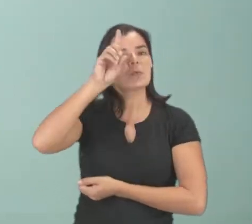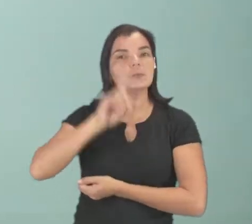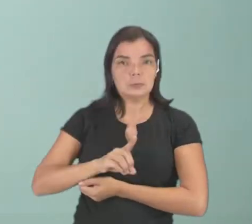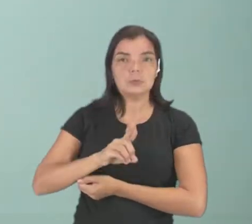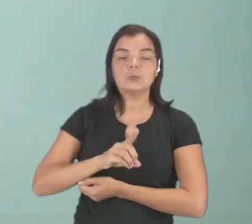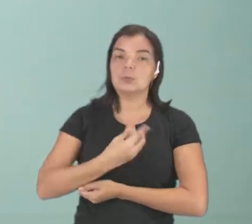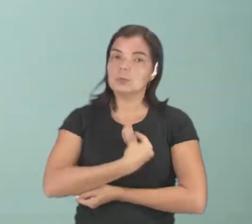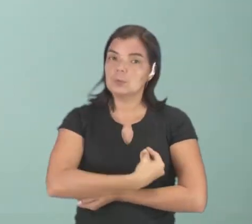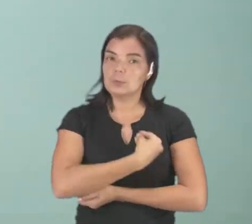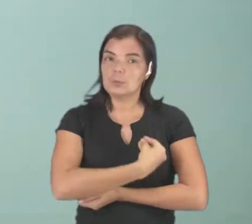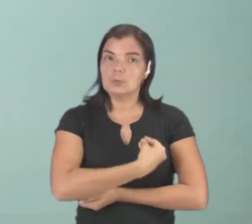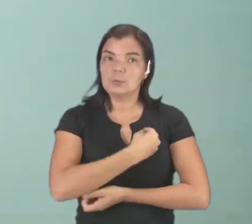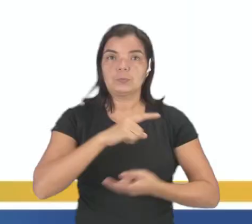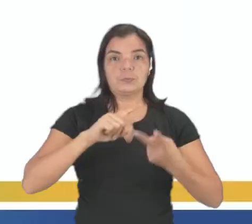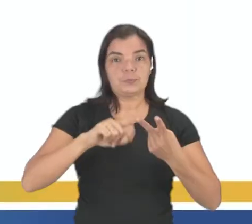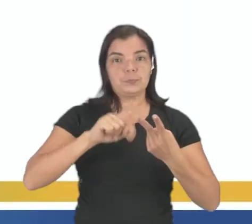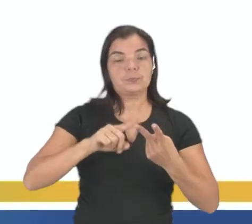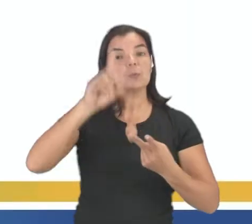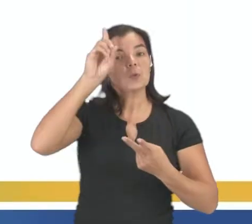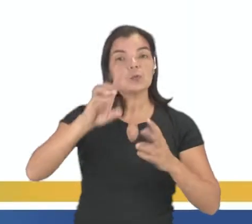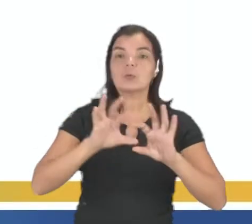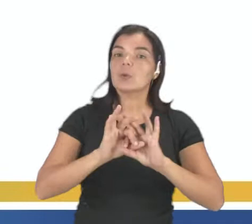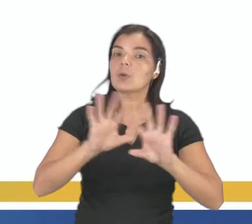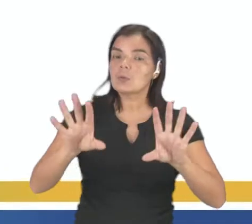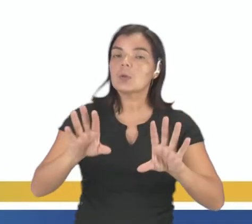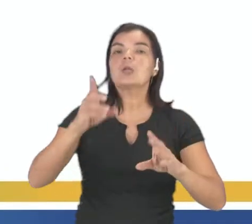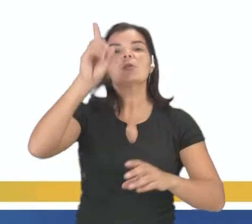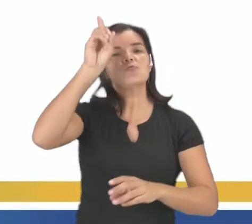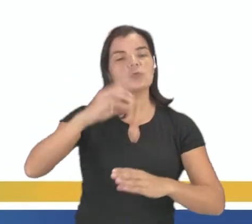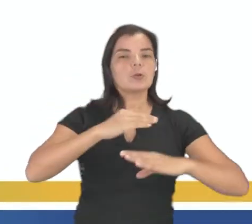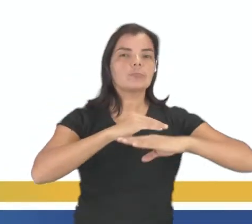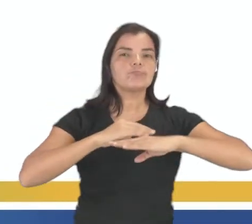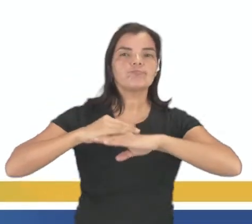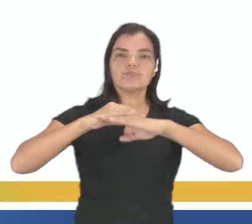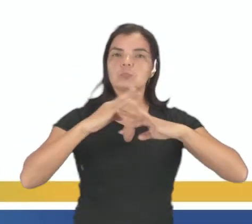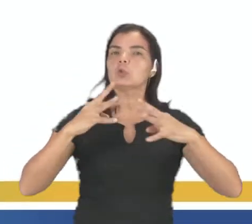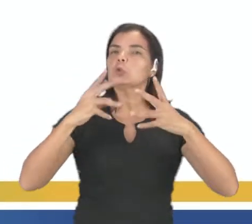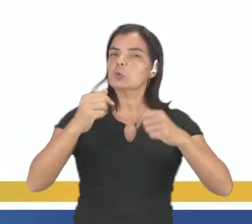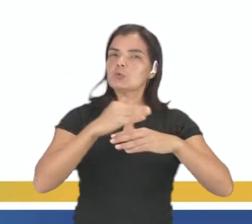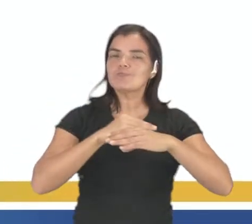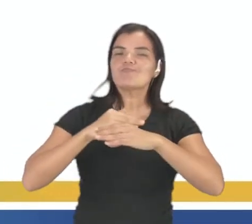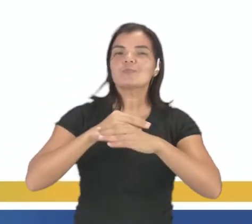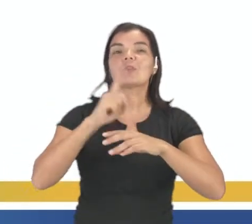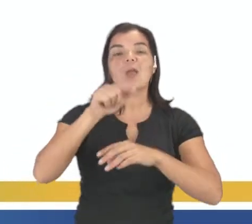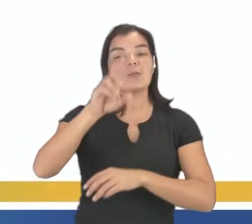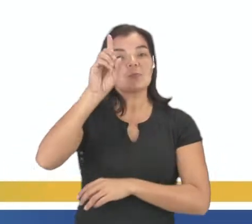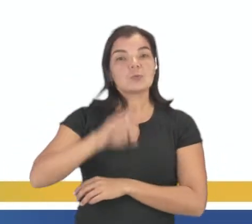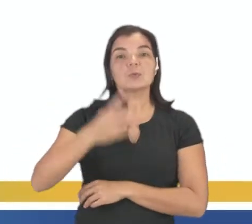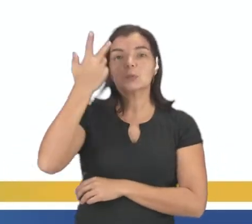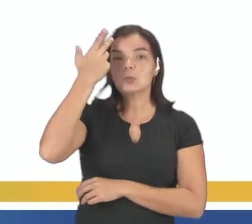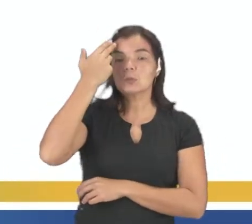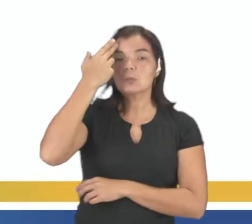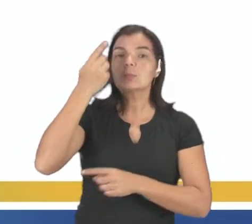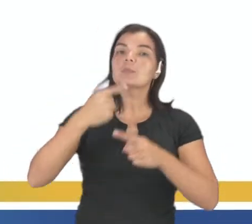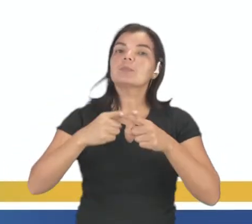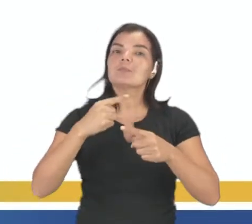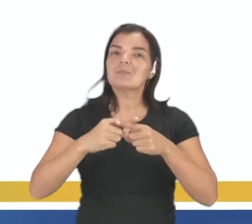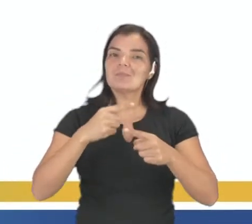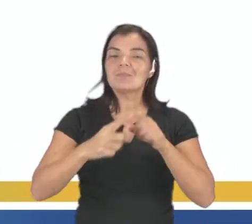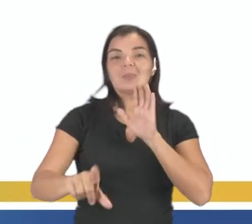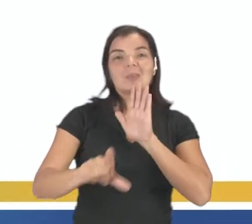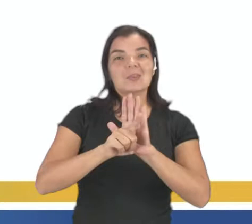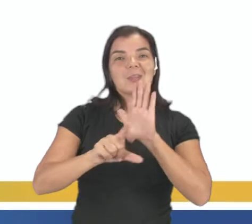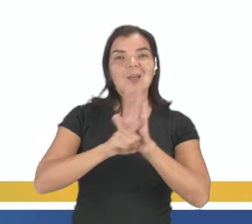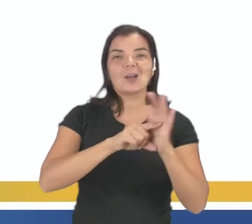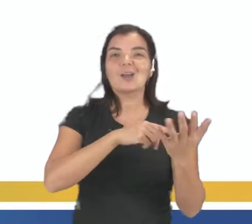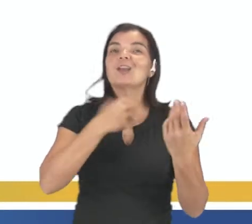que é o direito à vida, o direito à liberdade e o direito à igualdade. Somos todos iguais. Então, isso é um direito natural. É um direito natural porque ele vem da lei